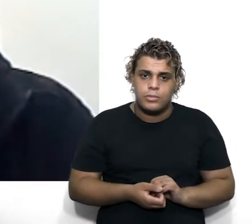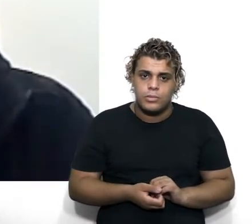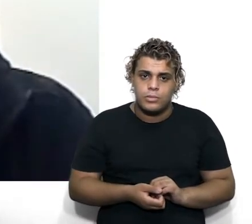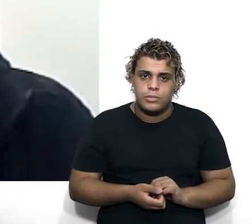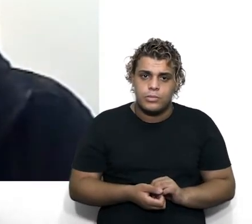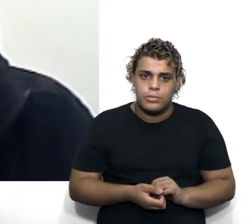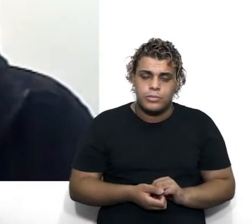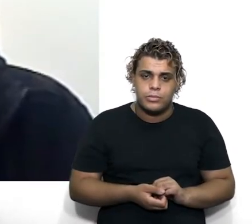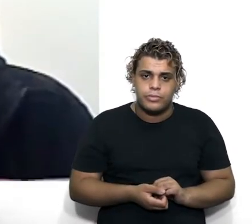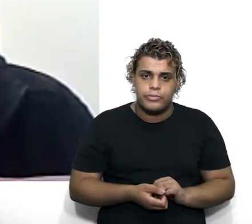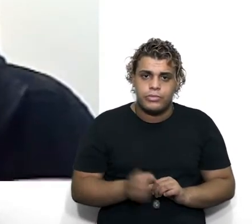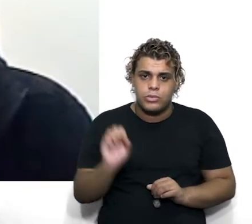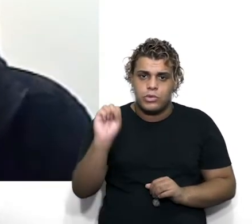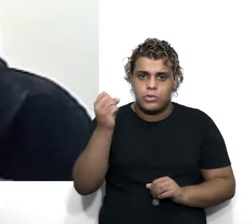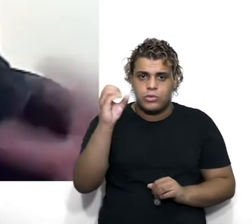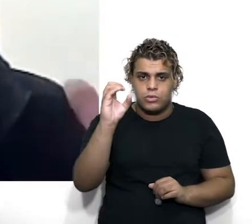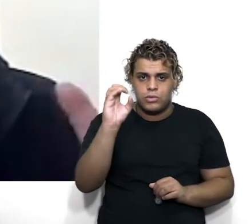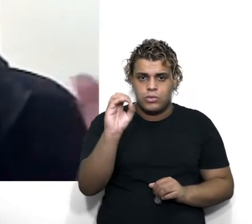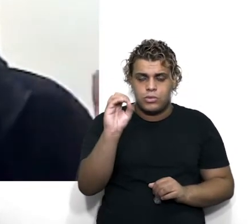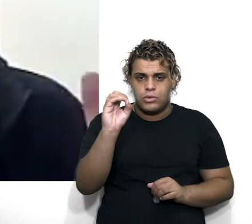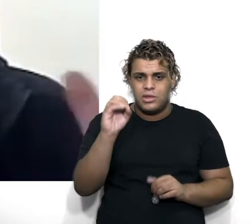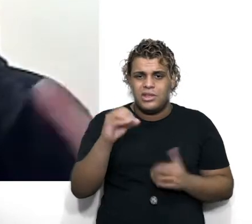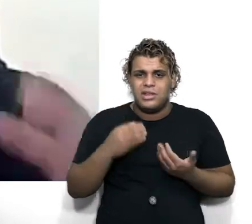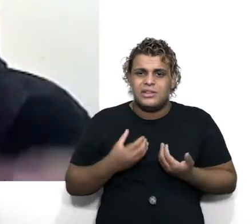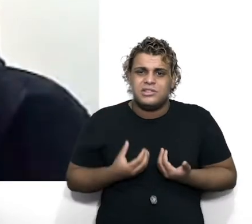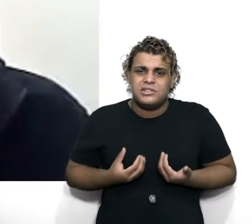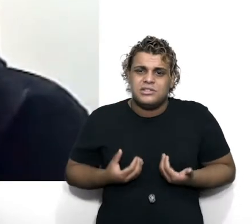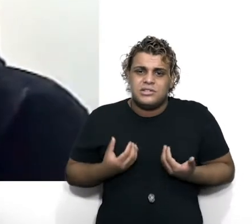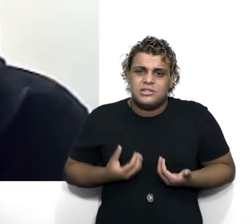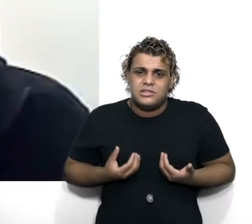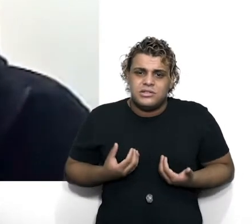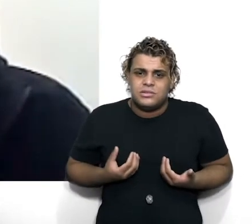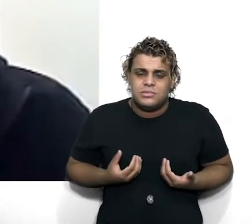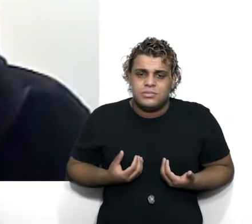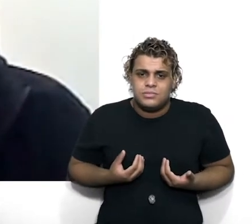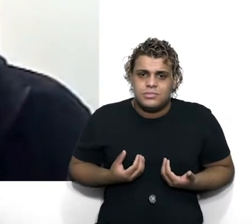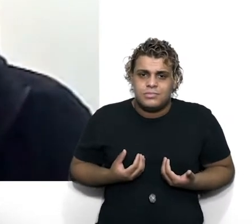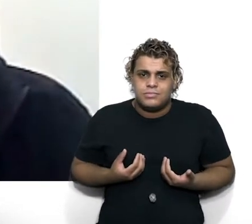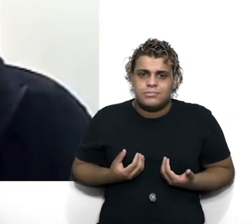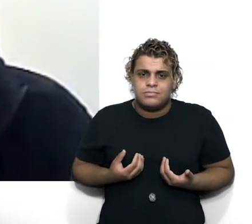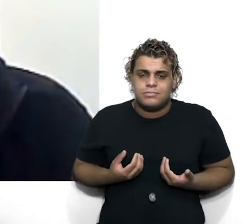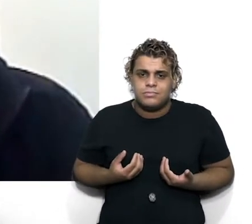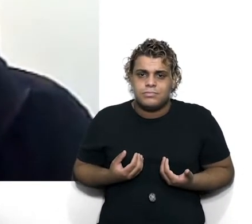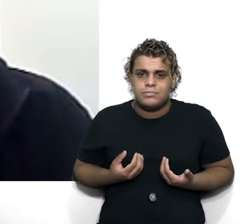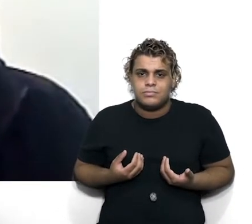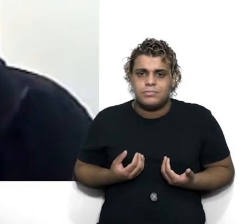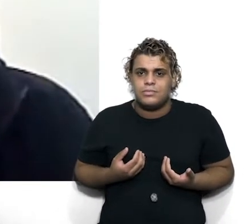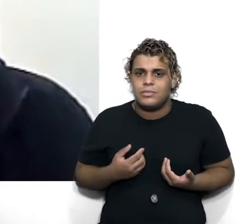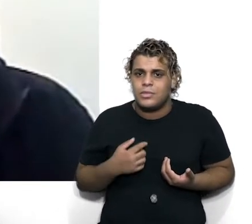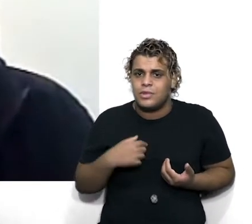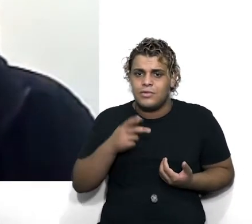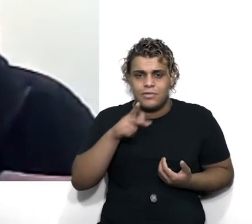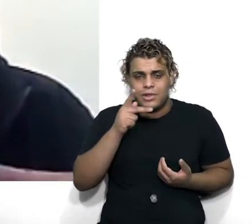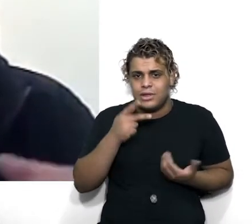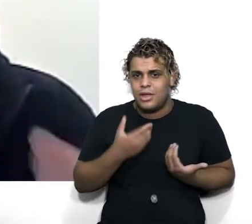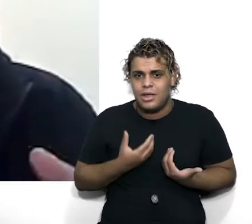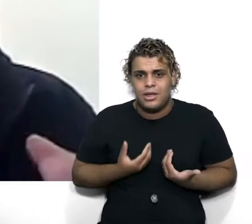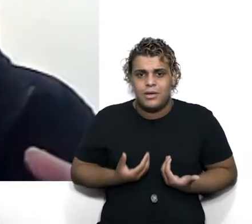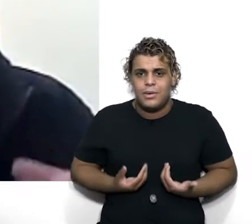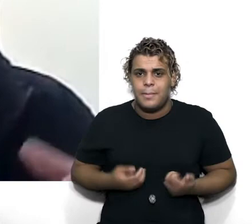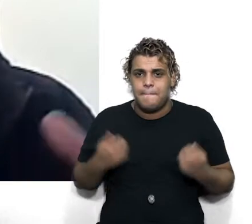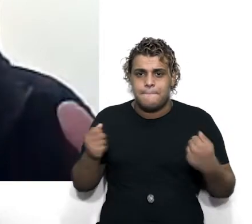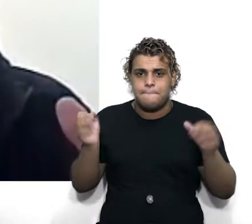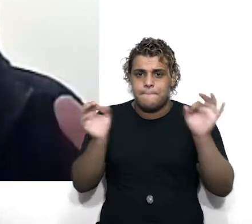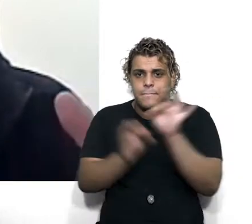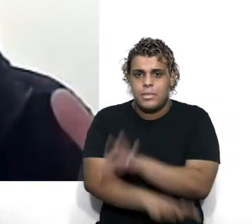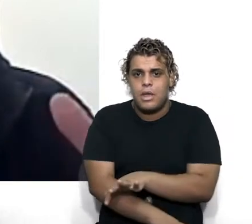dia 80, comecei a sentir um cansaço tremendo, e a certa altura decidi, já não aguento, tenho que terminar. E